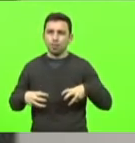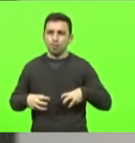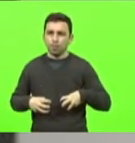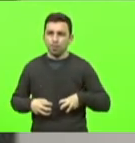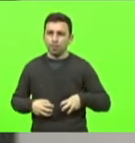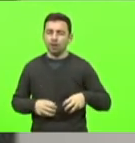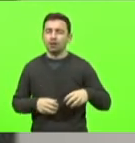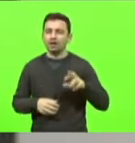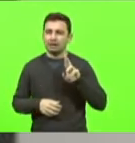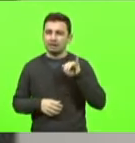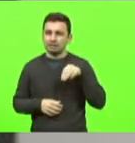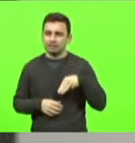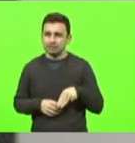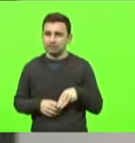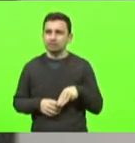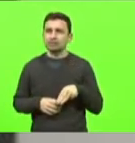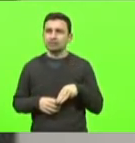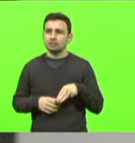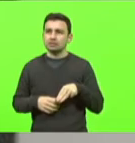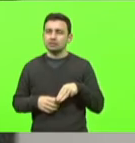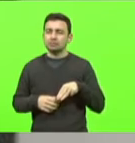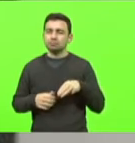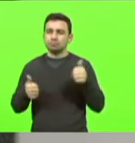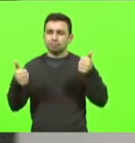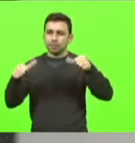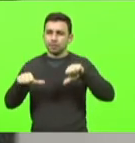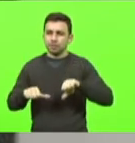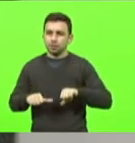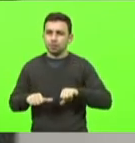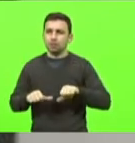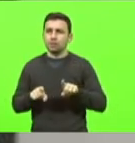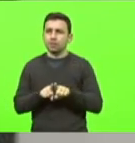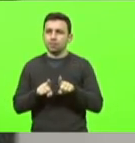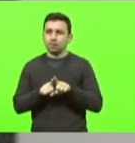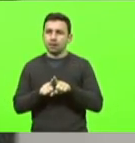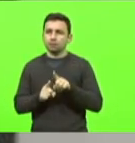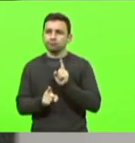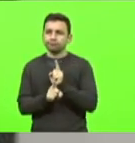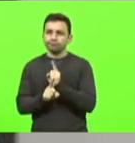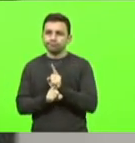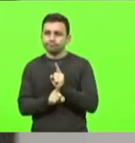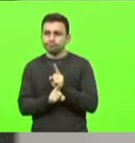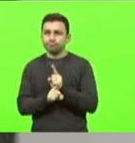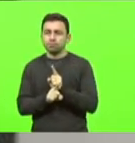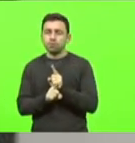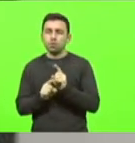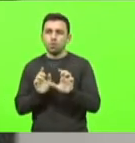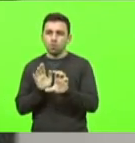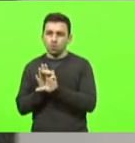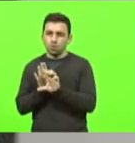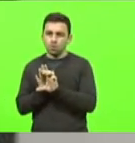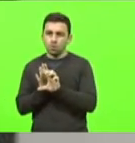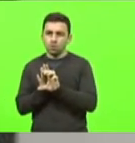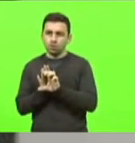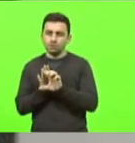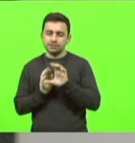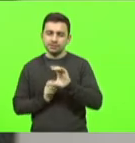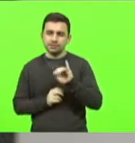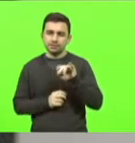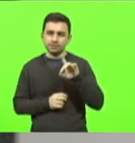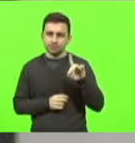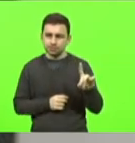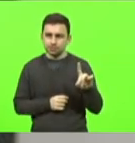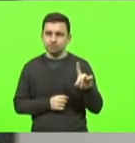dos rins em sua fase mais avançada, com identificação no Código Internacional de Doenças, CID, pelos números